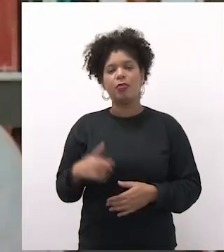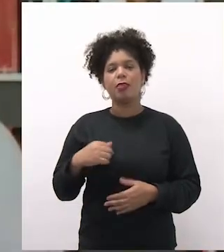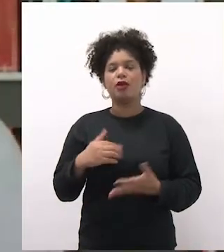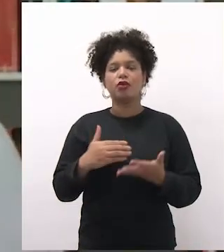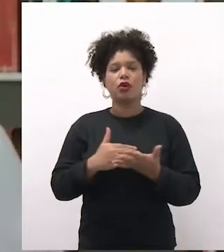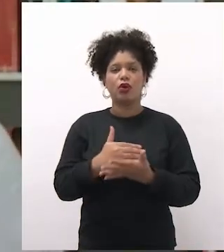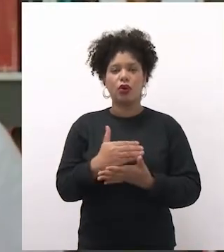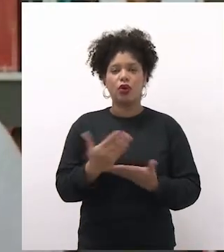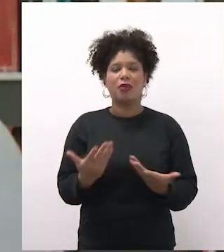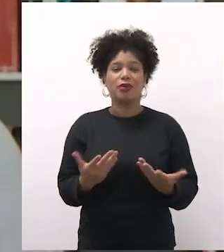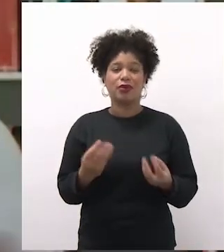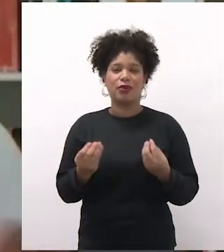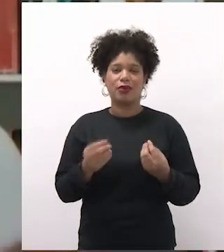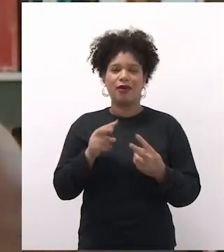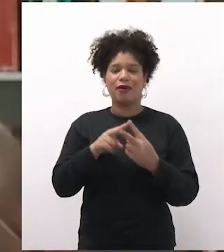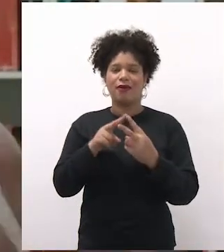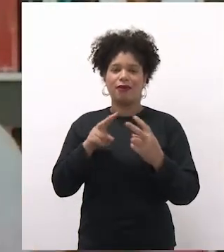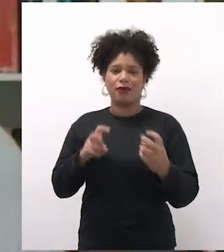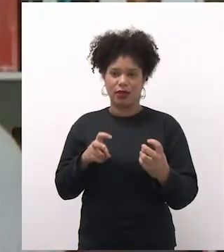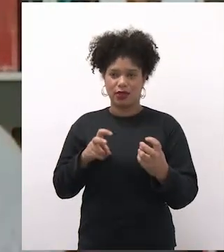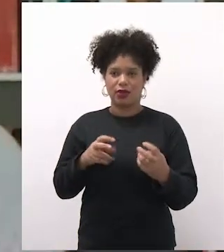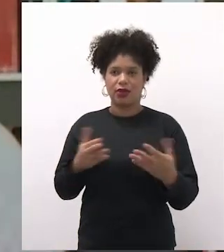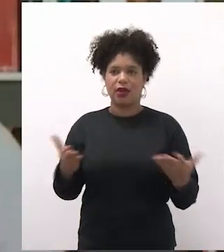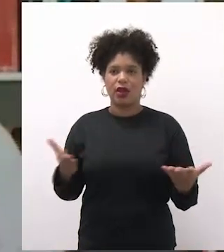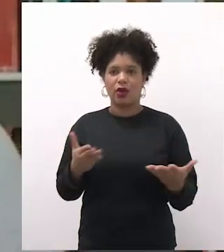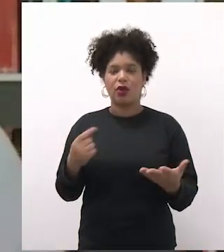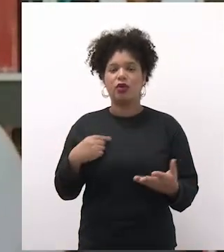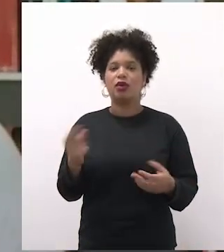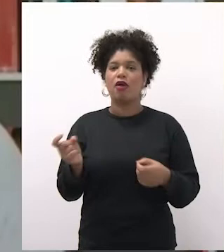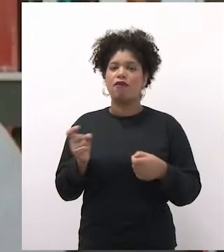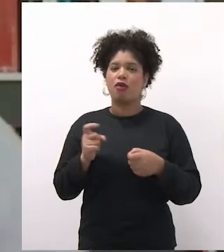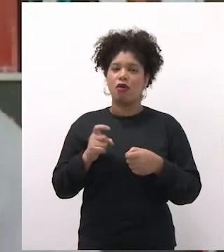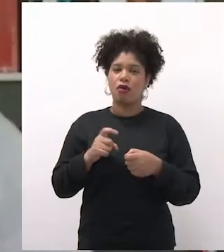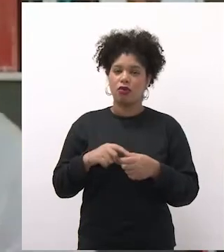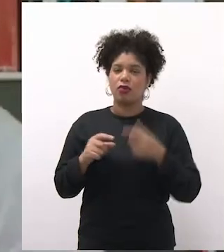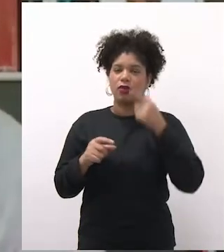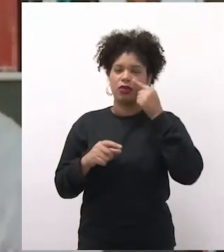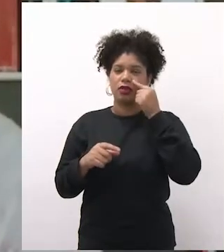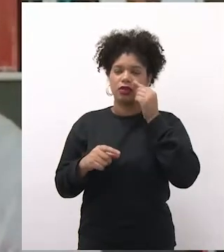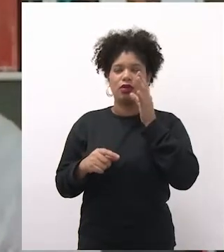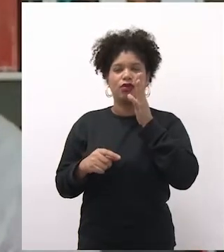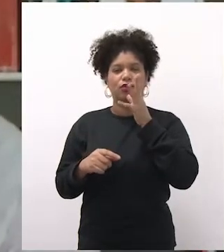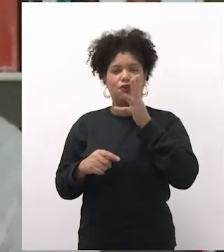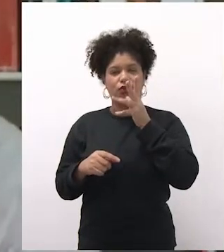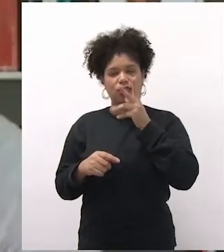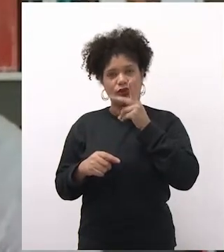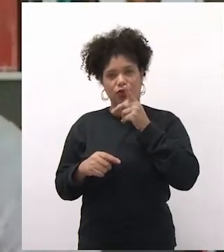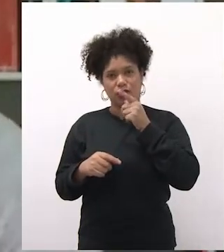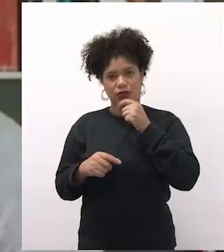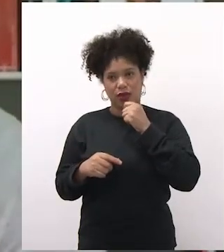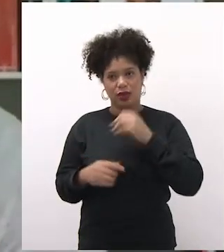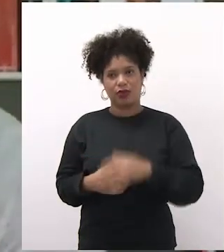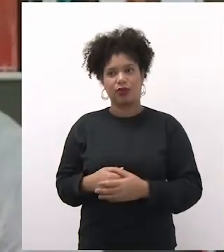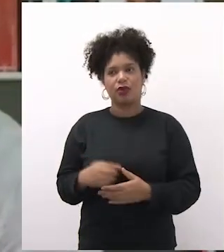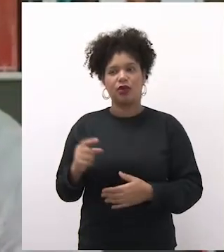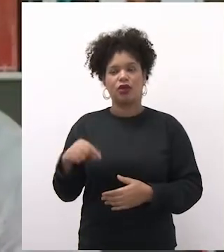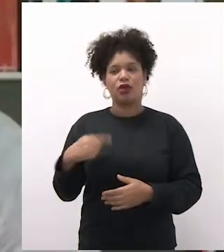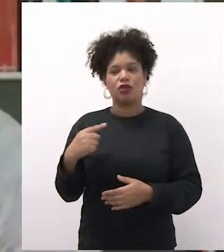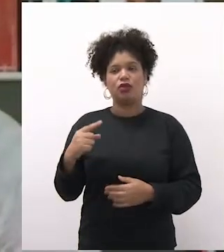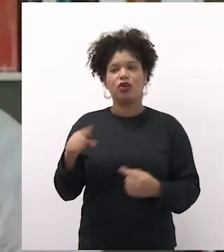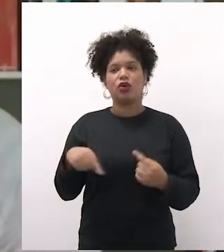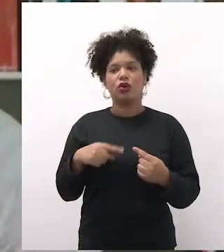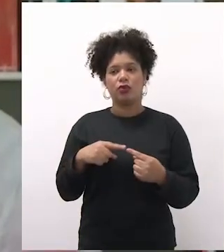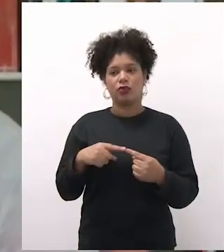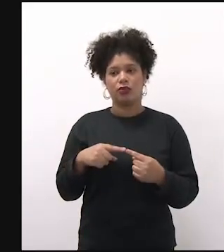situação virtual, e a gente está voltando agora, aos poucos, né, Sandra? Então, a nossa ideia... Isso